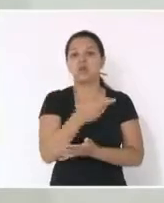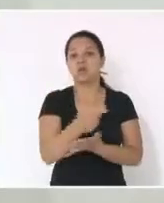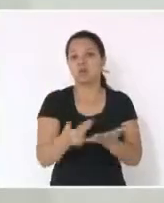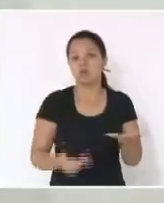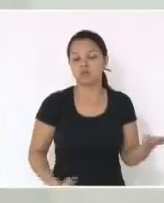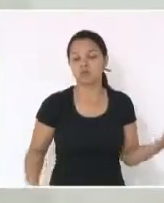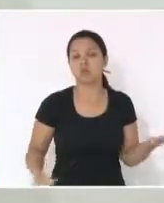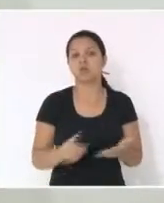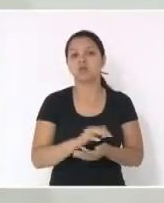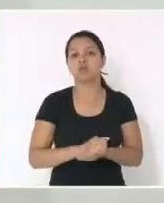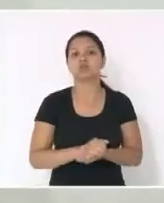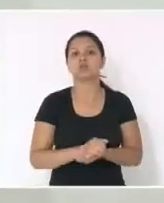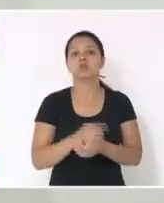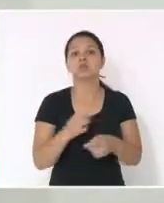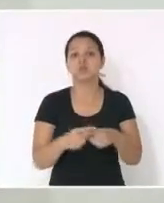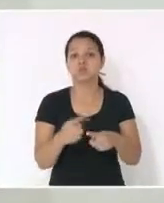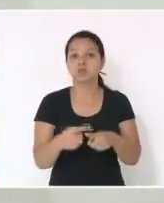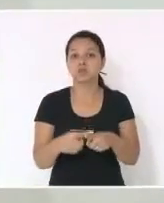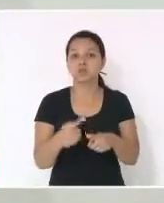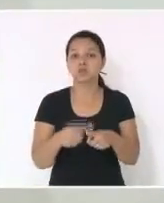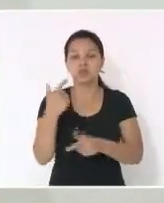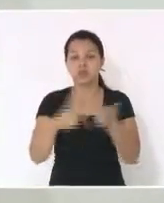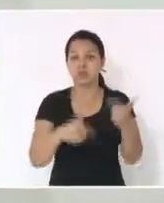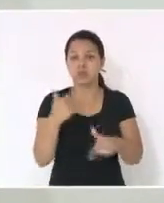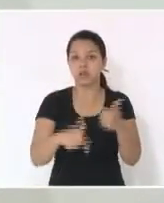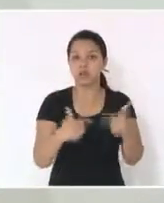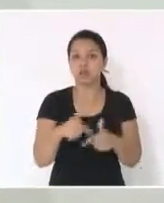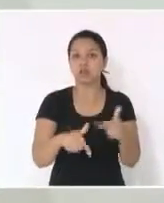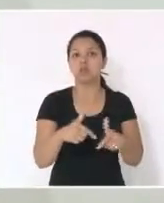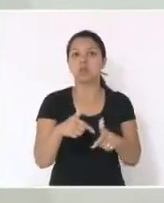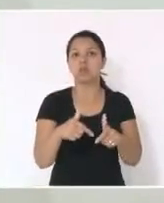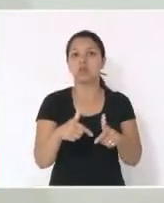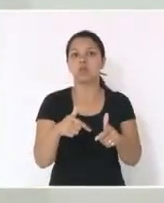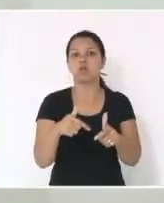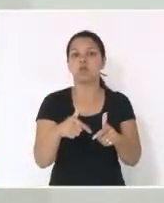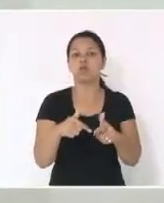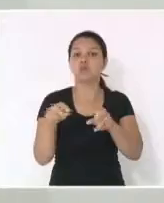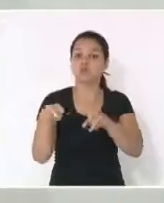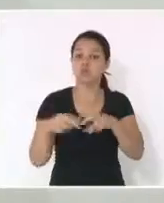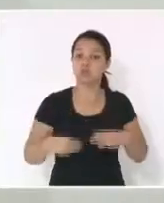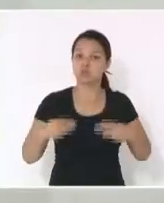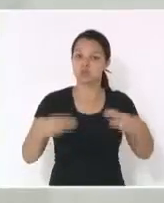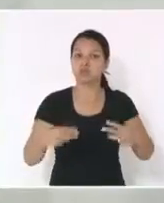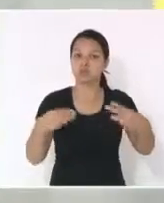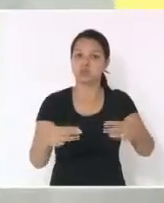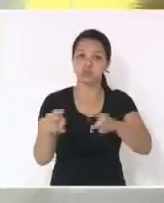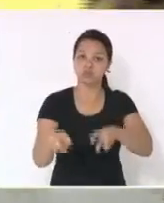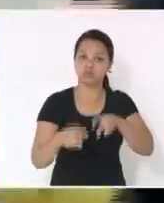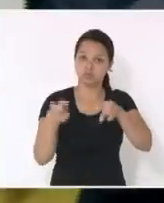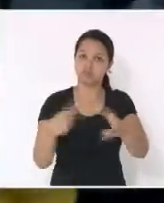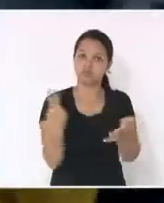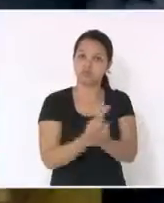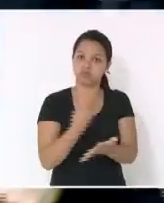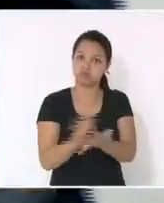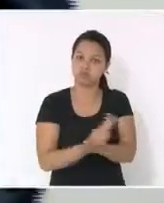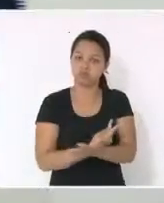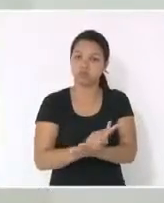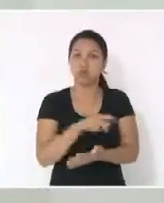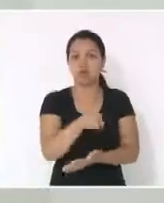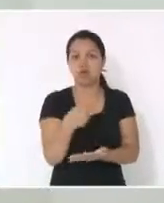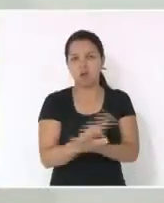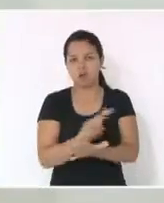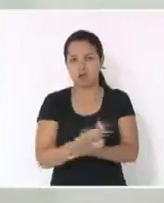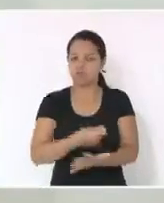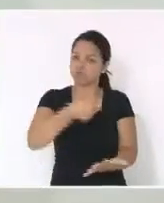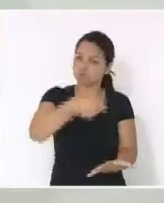do ministério da agricultura cometeu um grande erro então que se puna as pessoas que erraram mas que não se sacrifique